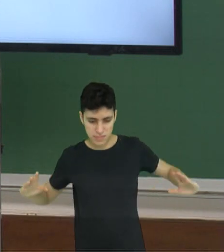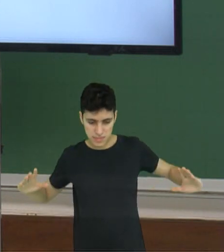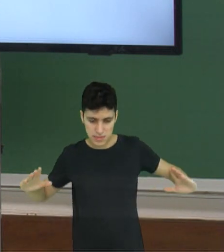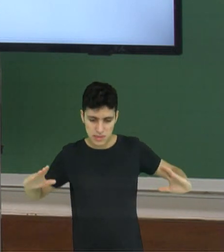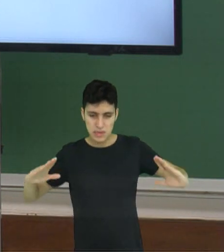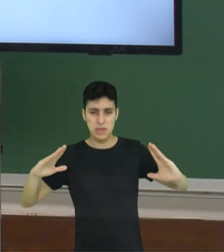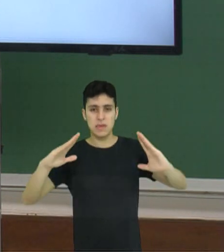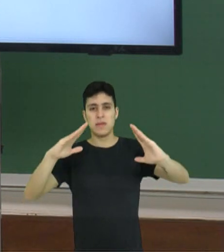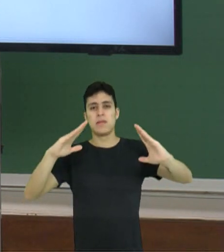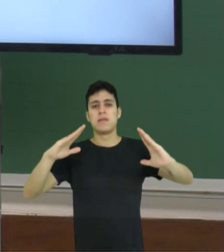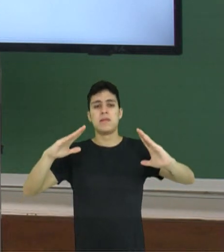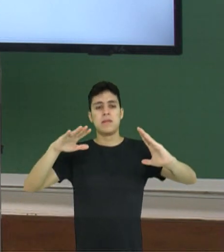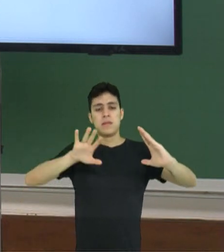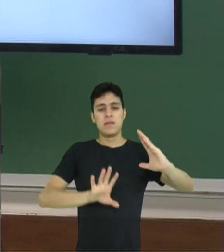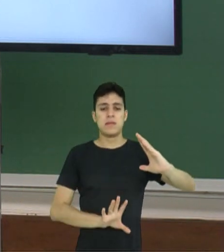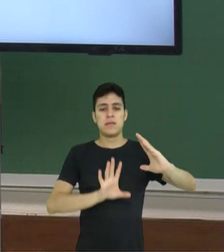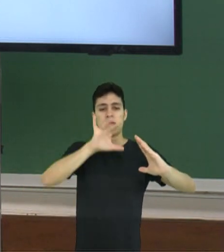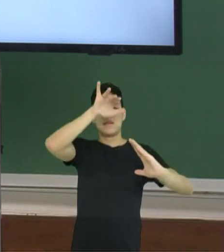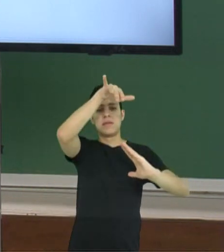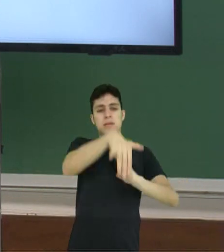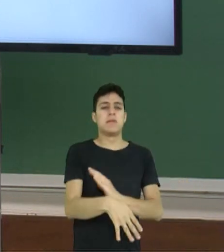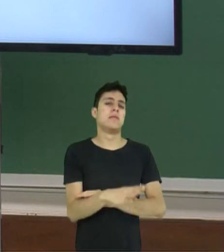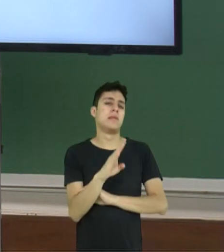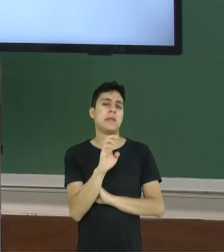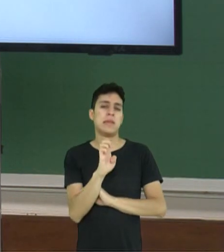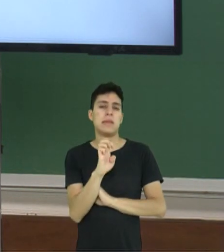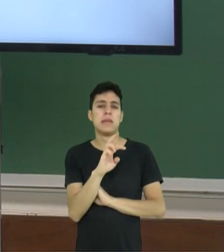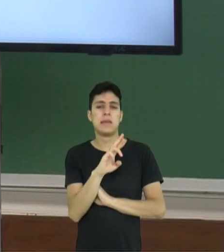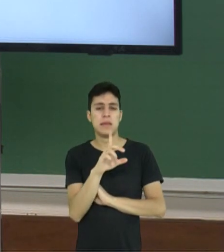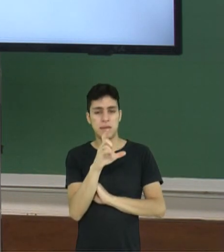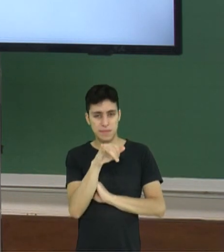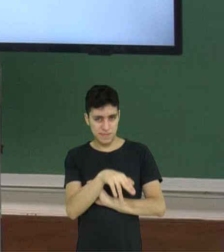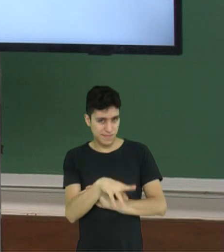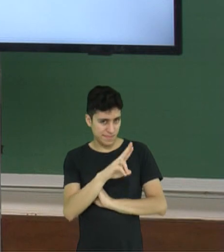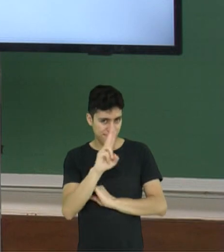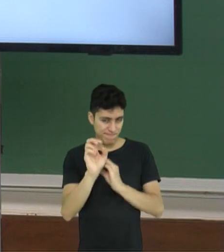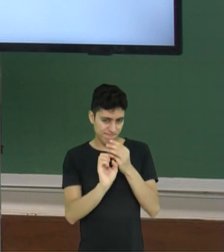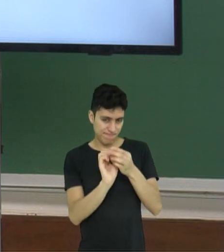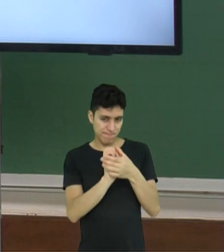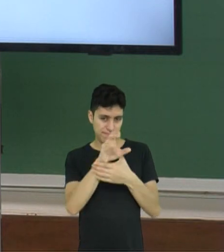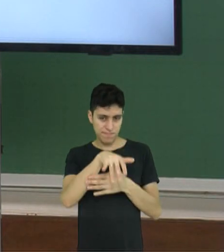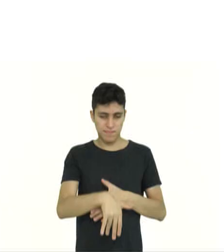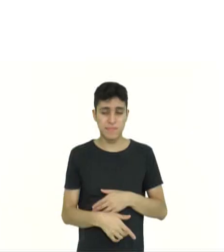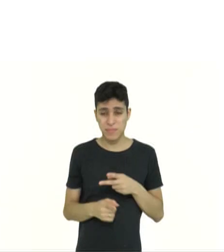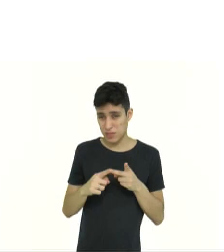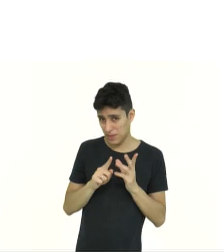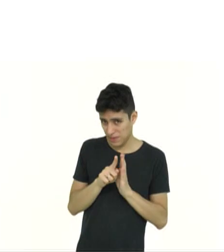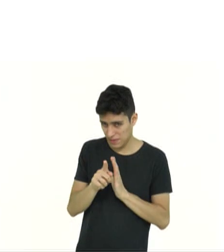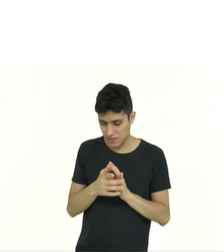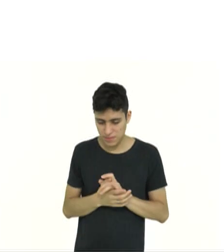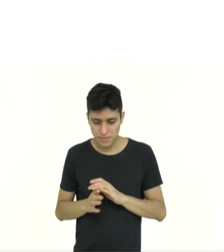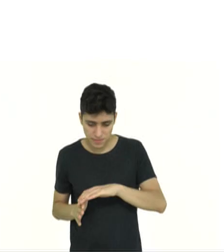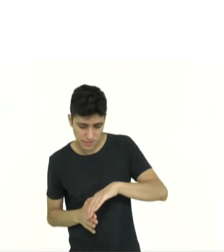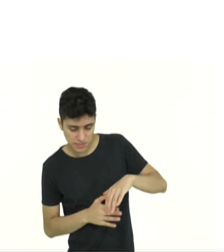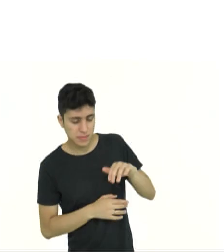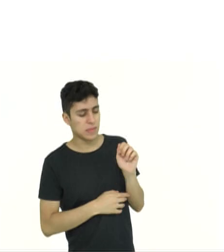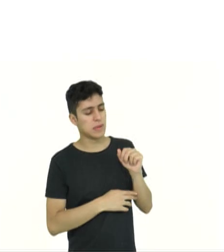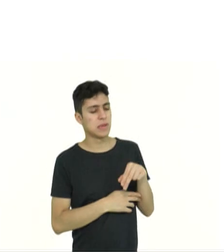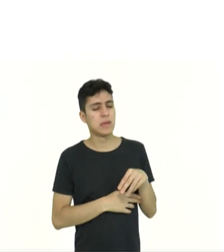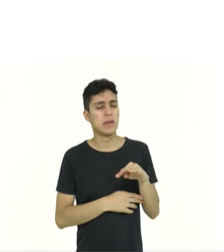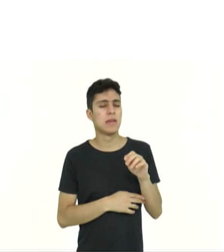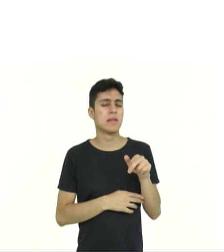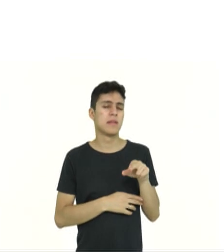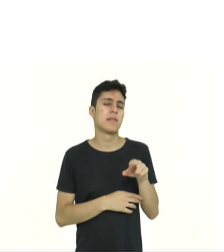aglutinam e formam o vulcão Berlim, Mehren e Berlim. Segundo quiz, a Antártida comumente é